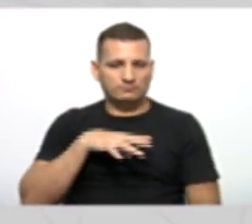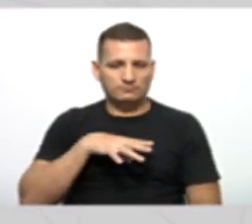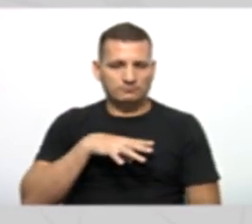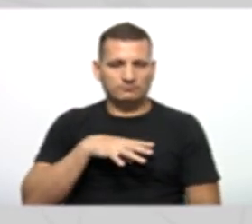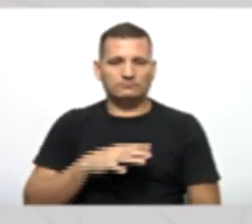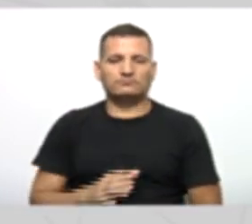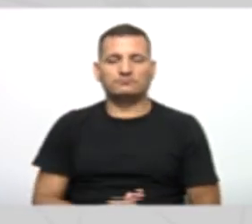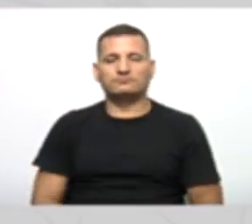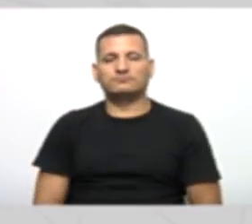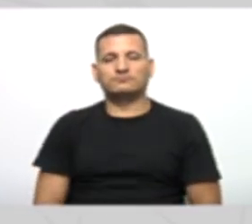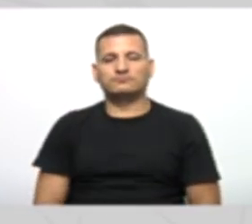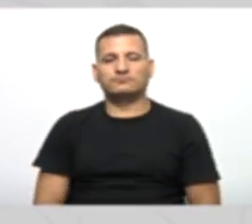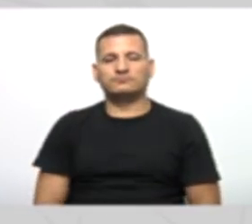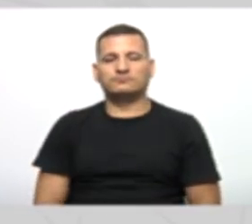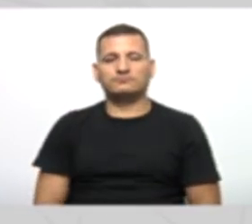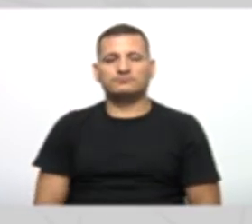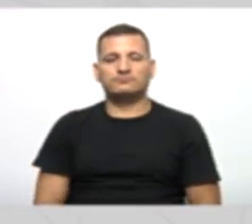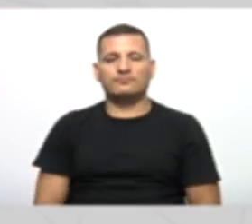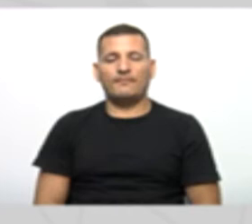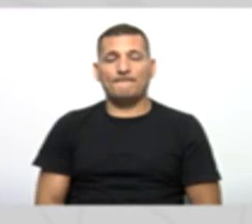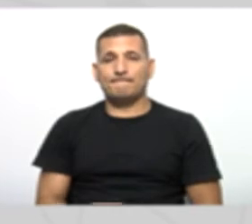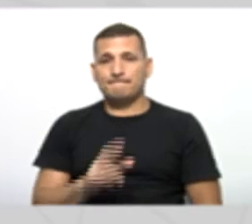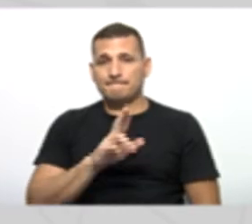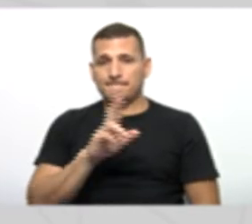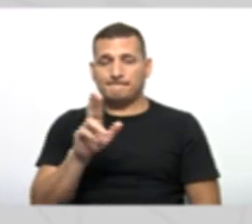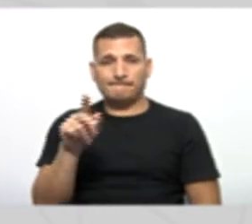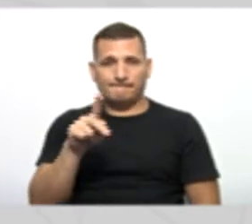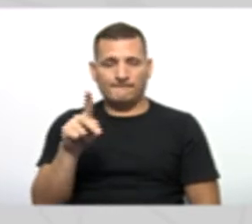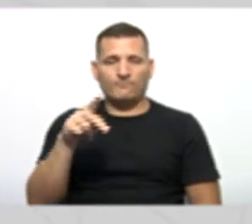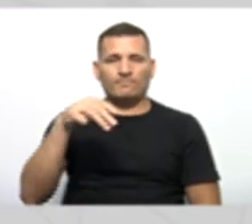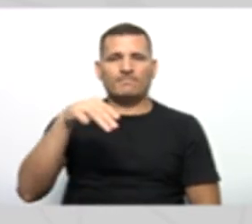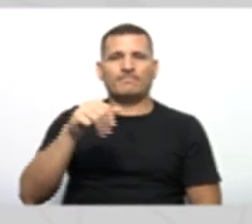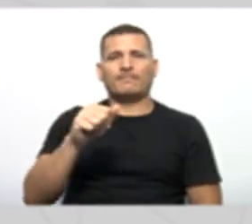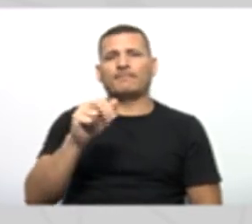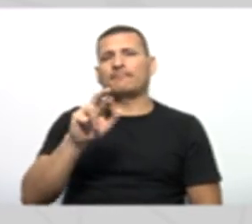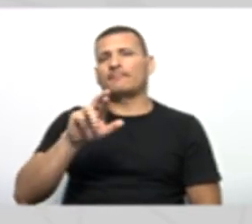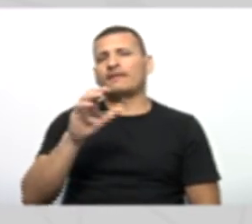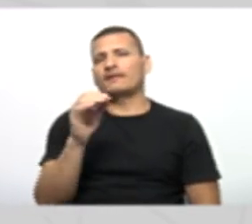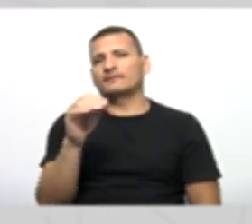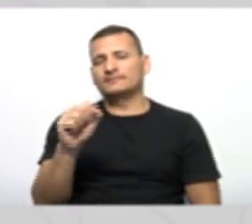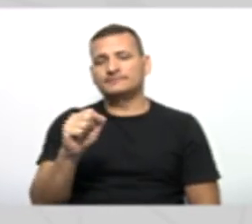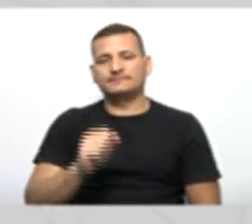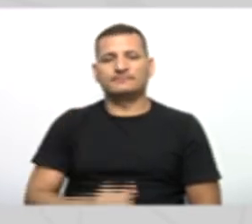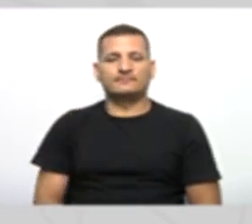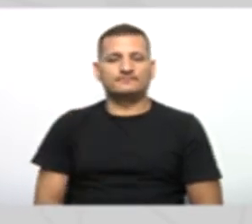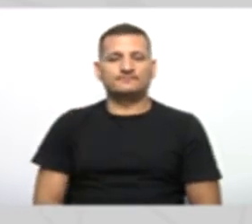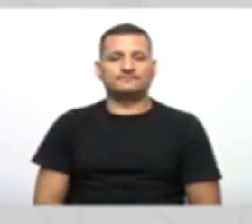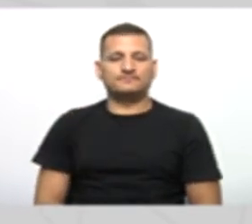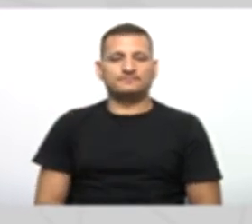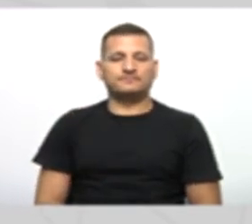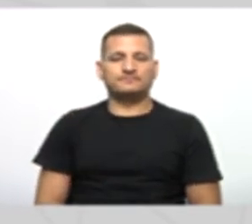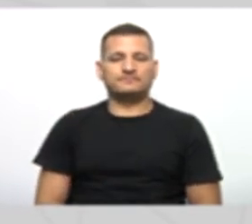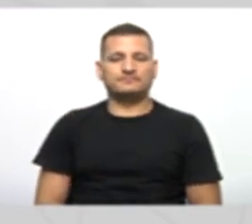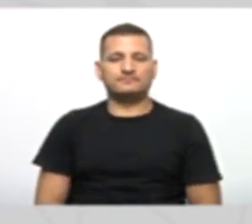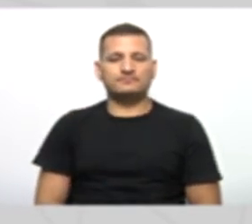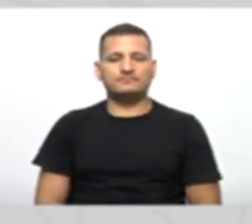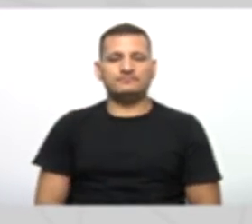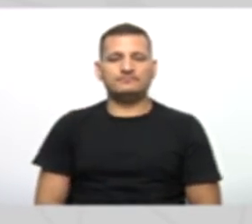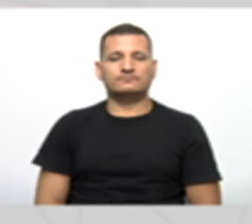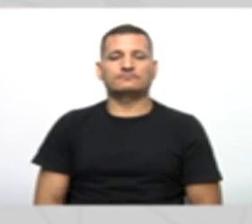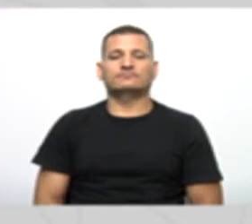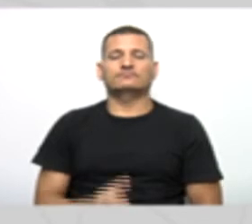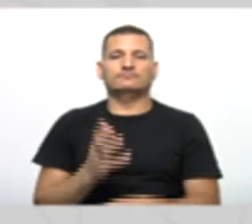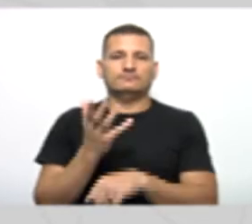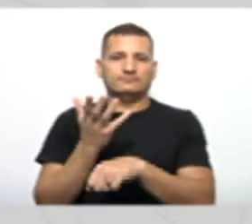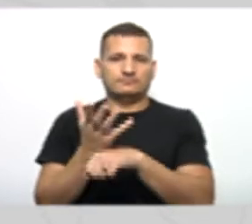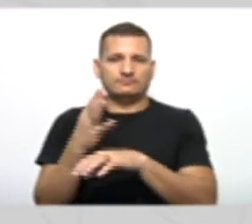é o varchar, e o nome do professor aqui vai ser Marcos. Colocamos aqui também a disciplina de